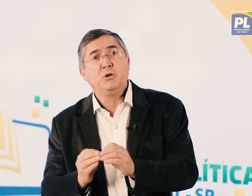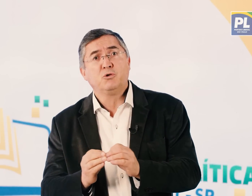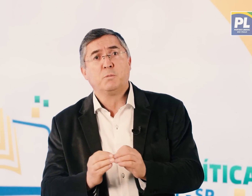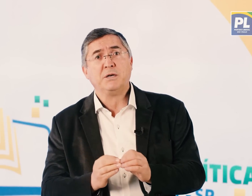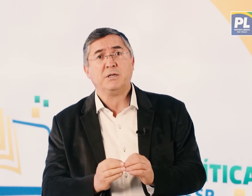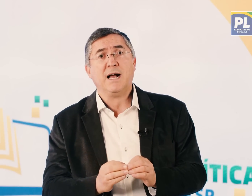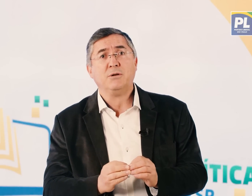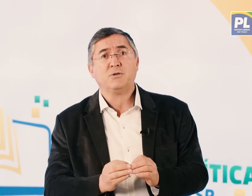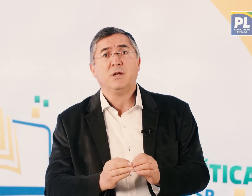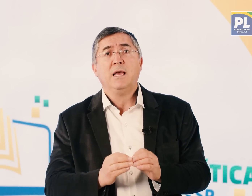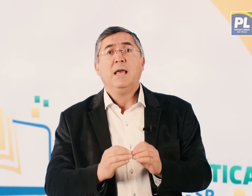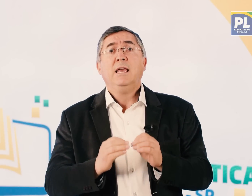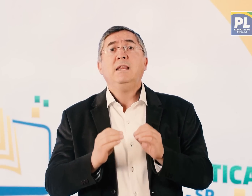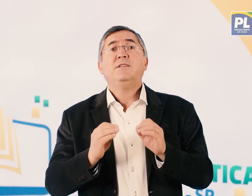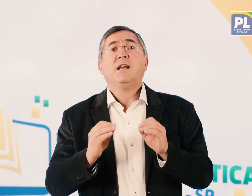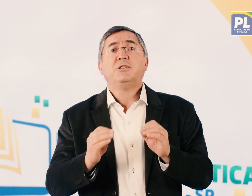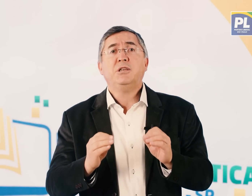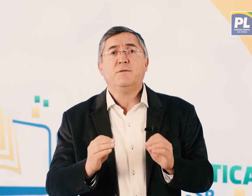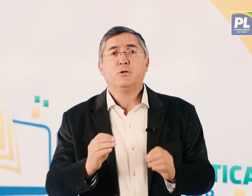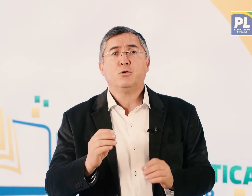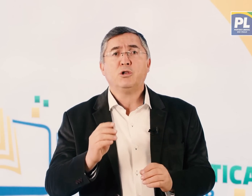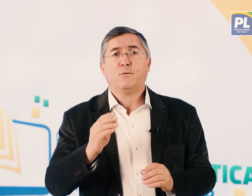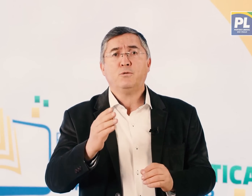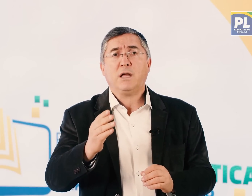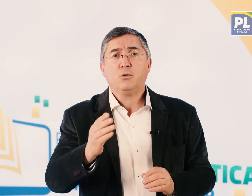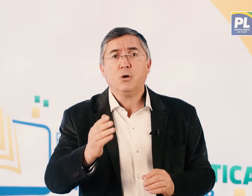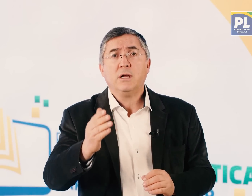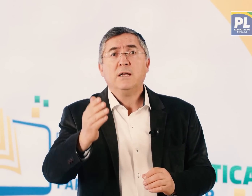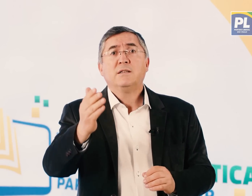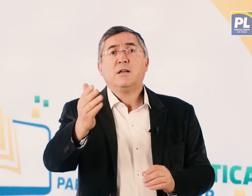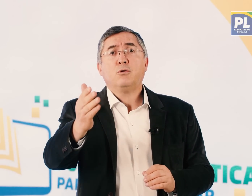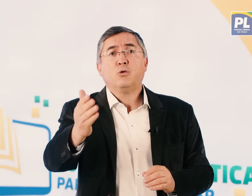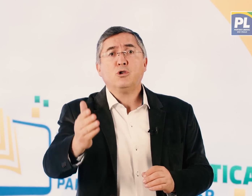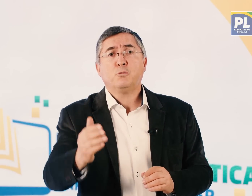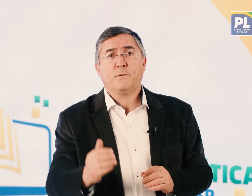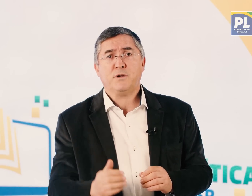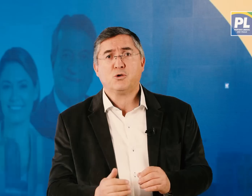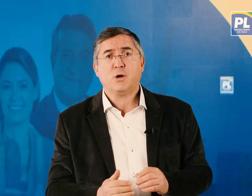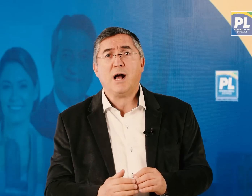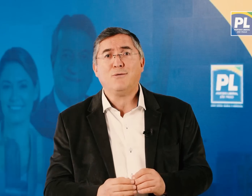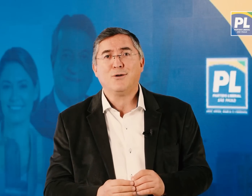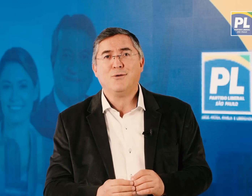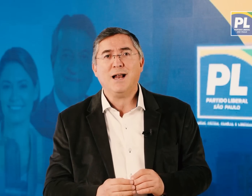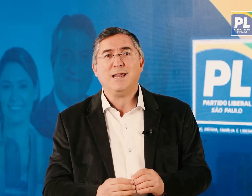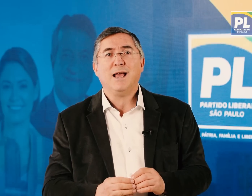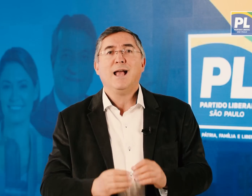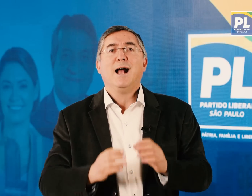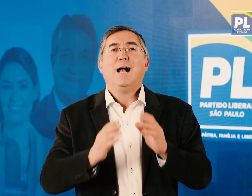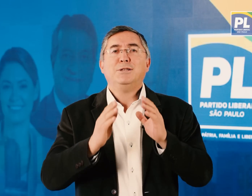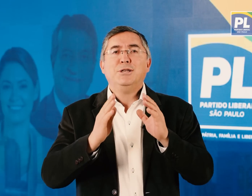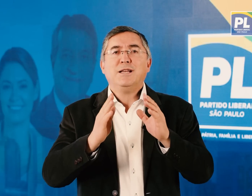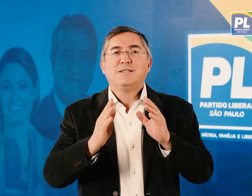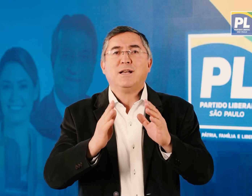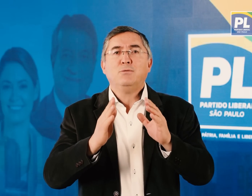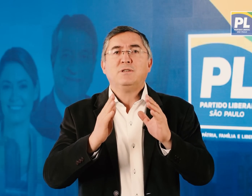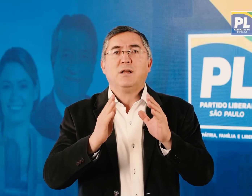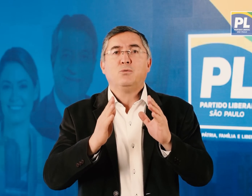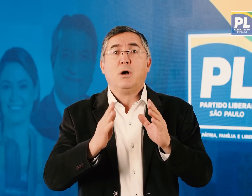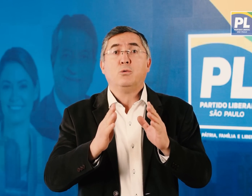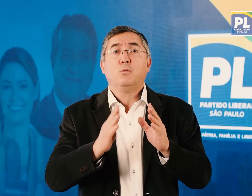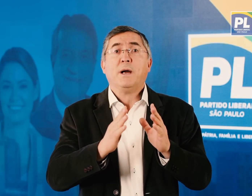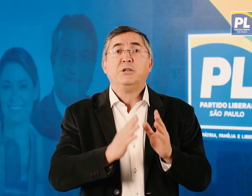agentes políticos partidários. Iniciativa do nosso fundador, saudoso professor Álvaro Vale, a